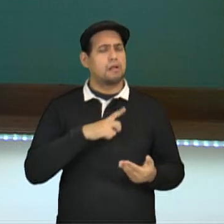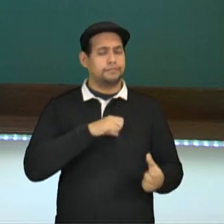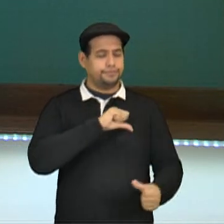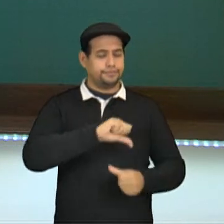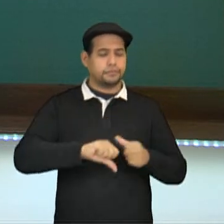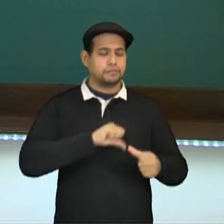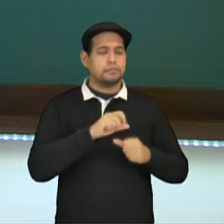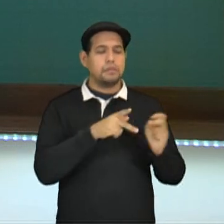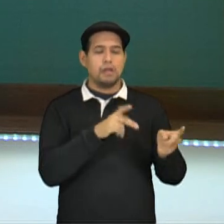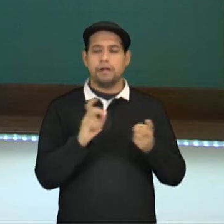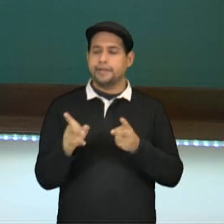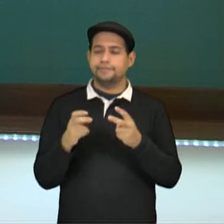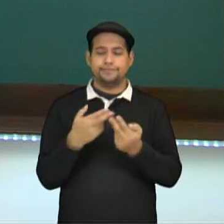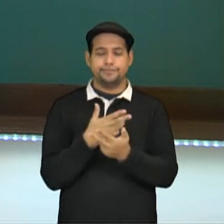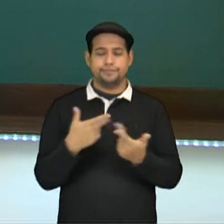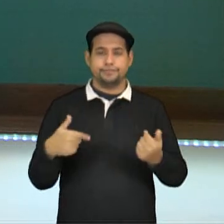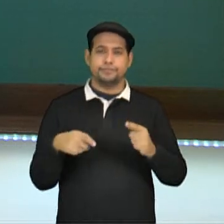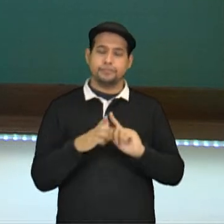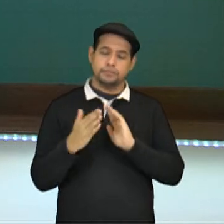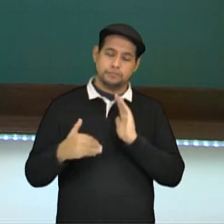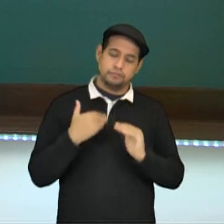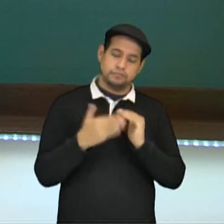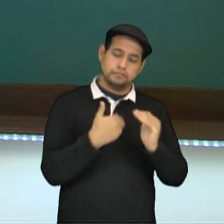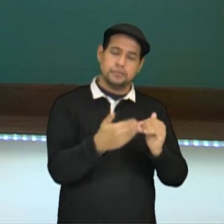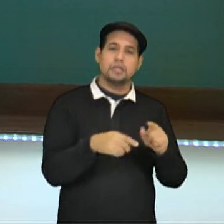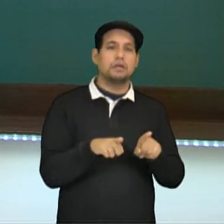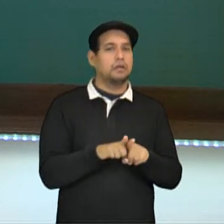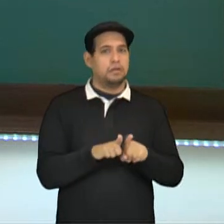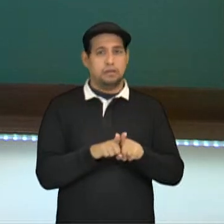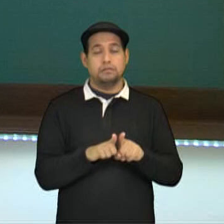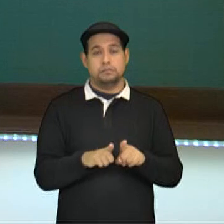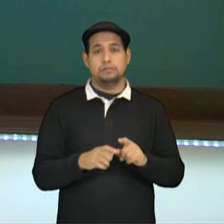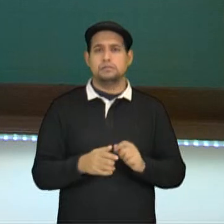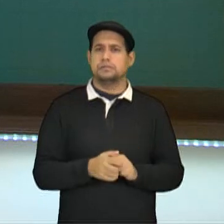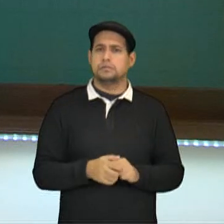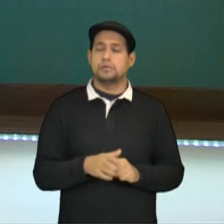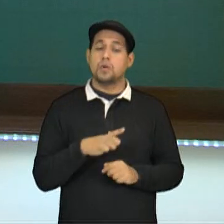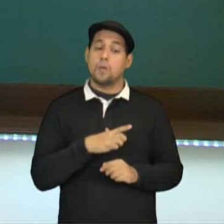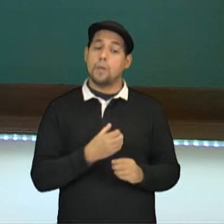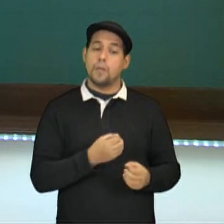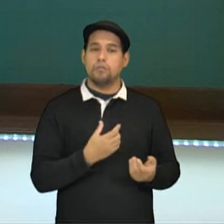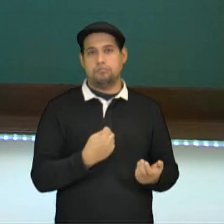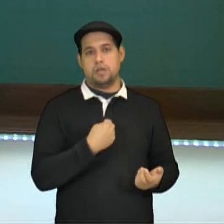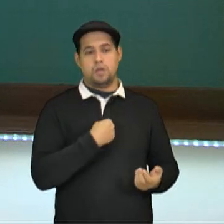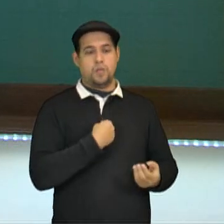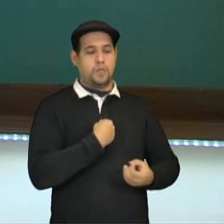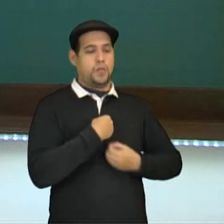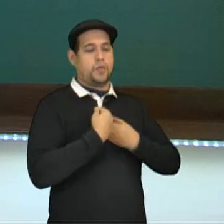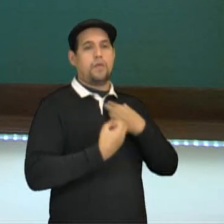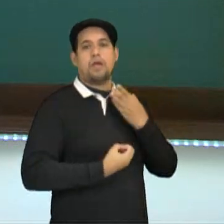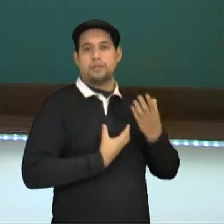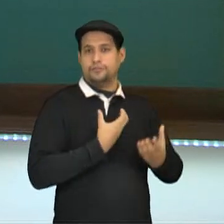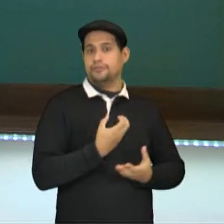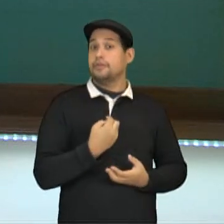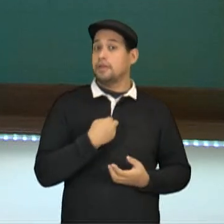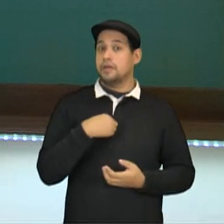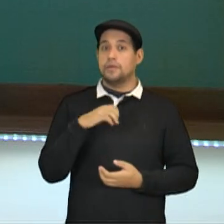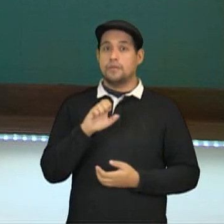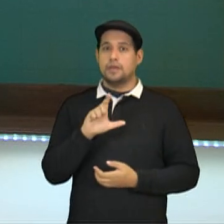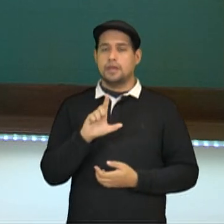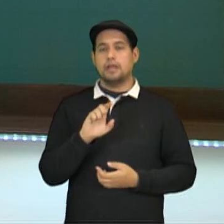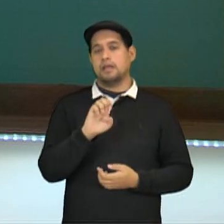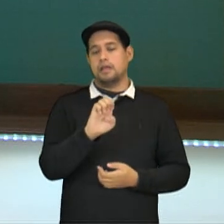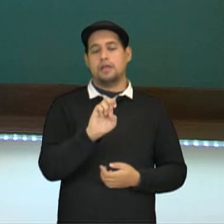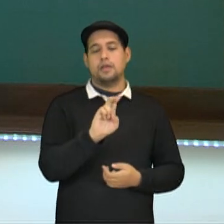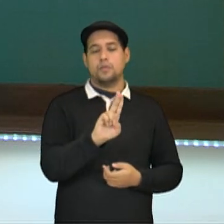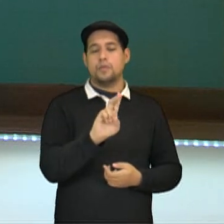de percepção das coisas com o passar do tempo, com o eu poético, ou seja, com o eu lírico. Então ele diz ali de como